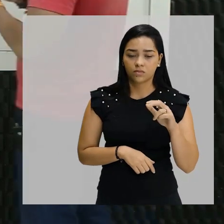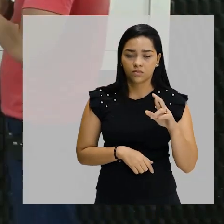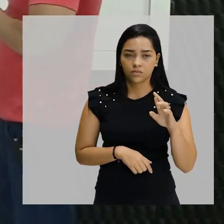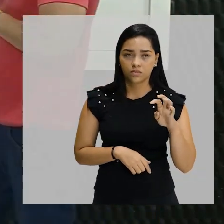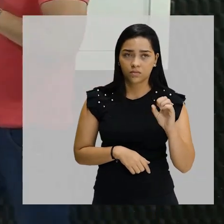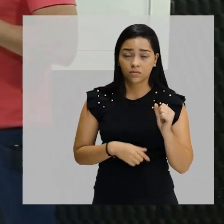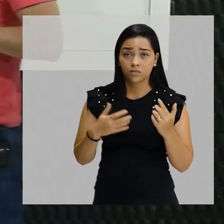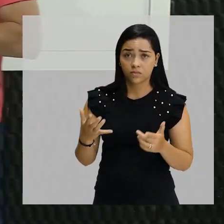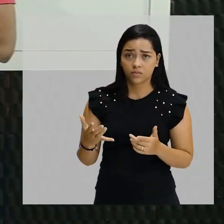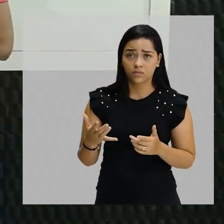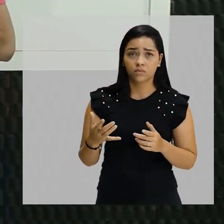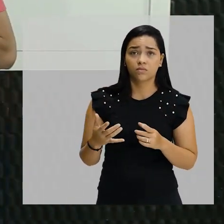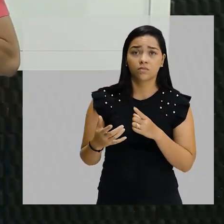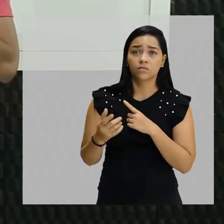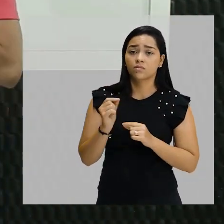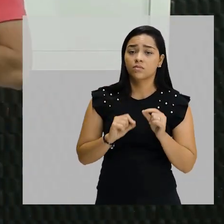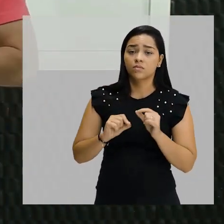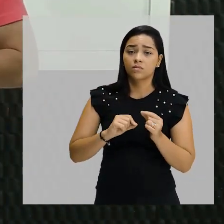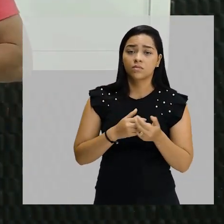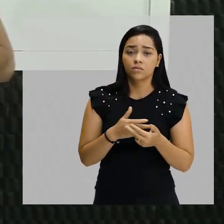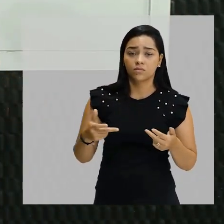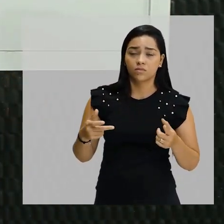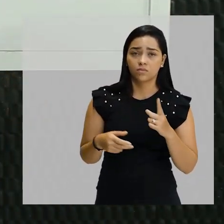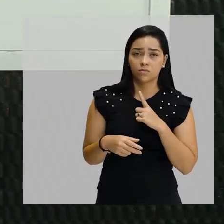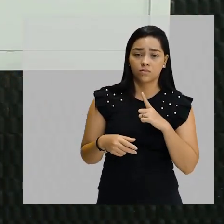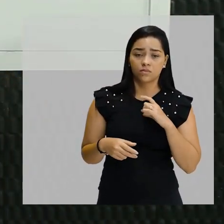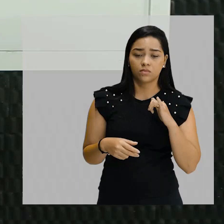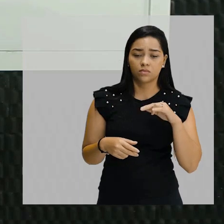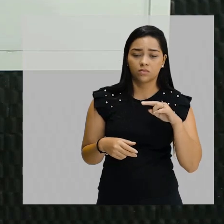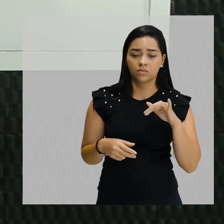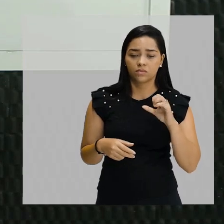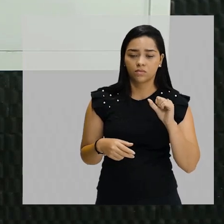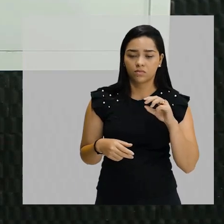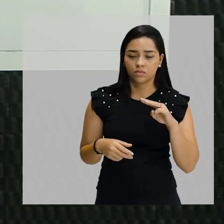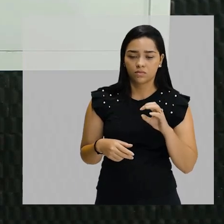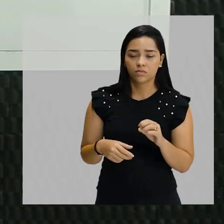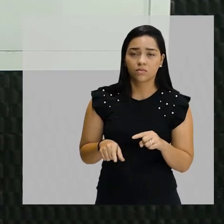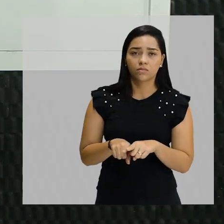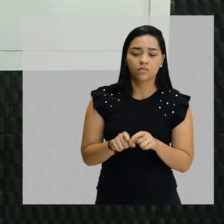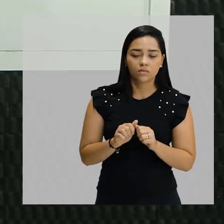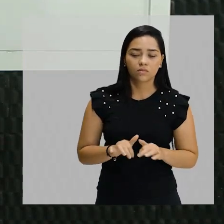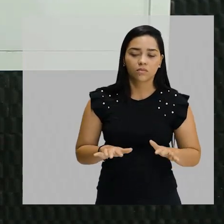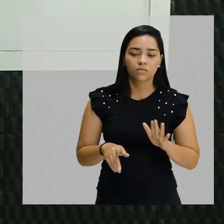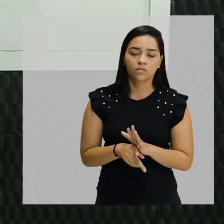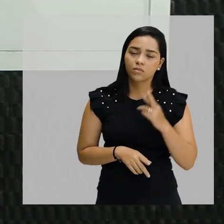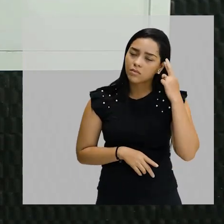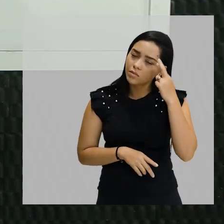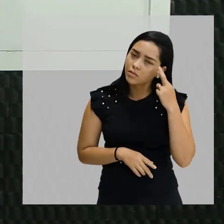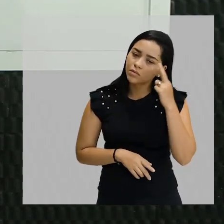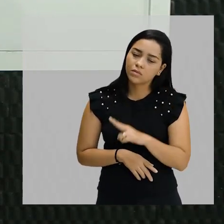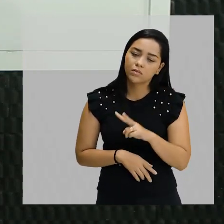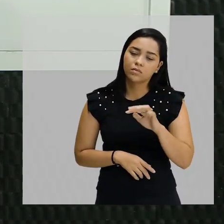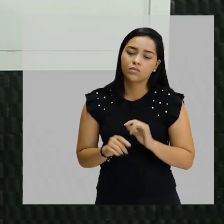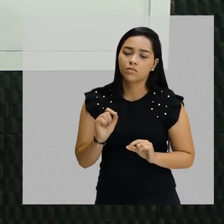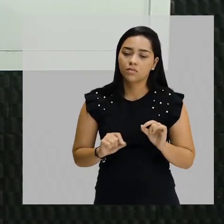Sem dúvida nenhuma é um dos grandes Defensores do inatismo dos grandes propagadores do racionalismo e foi